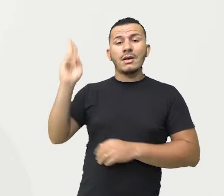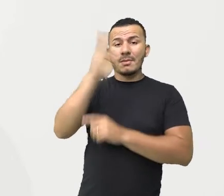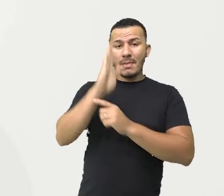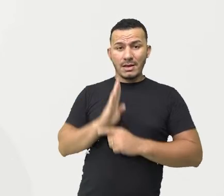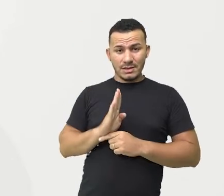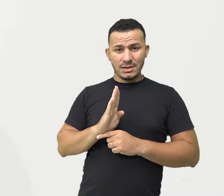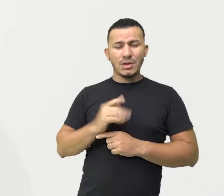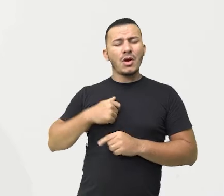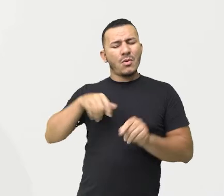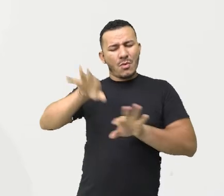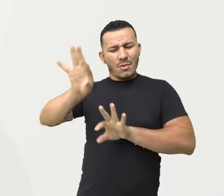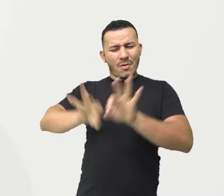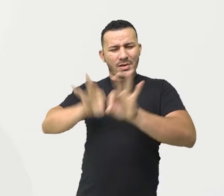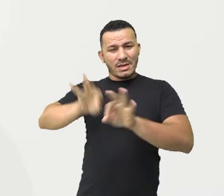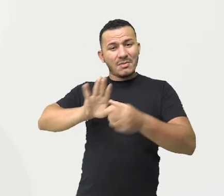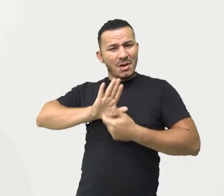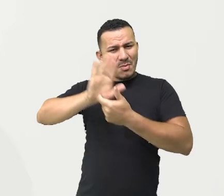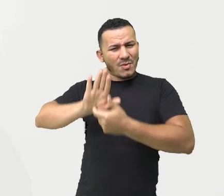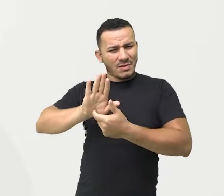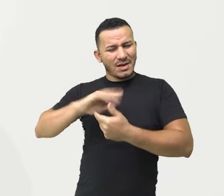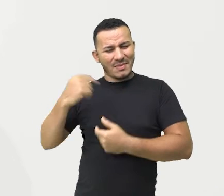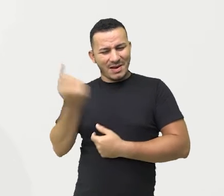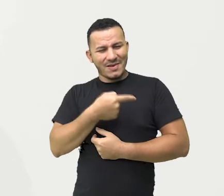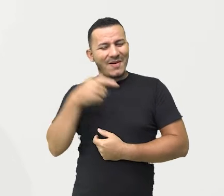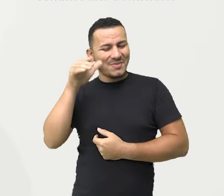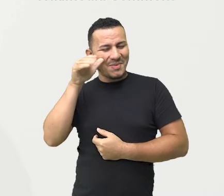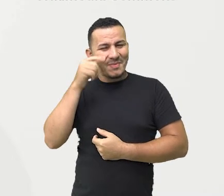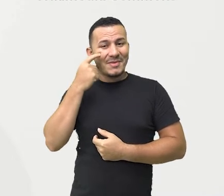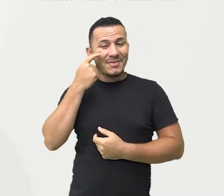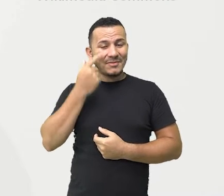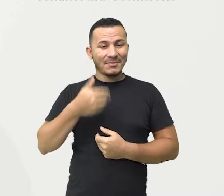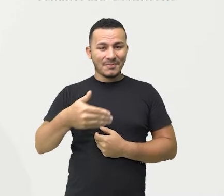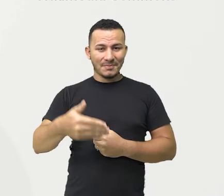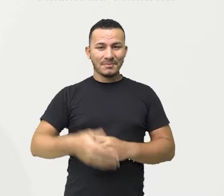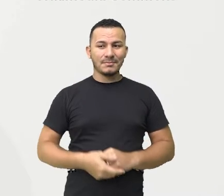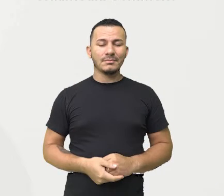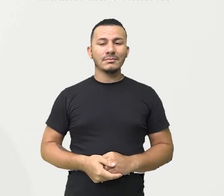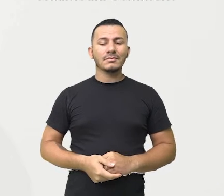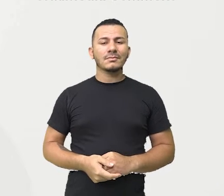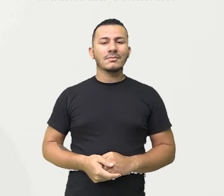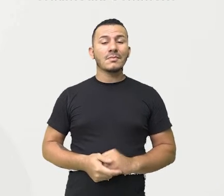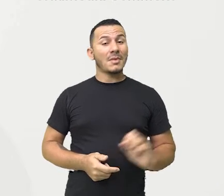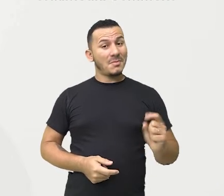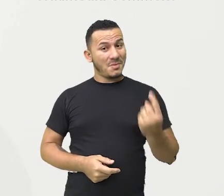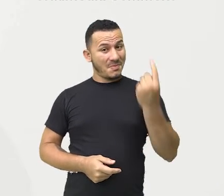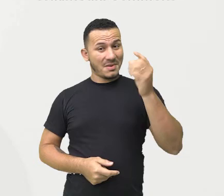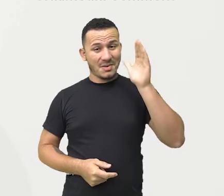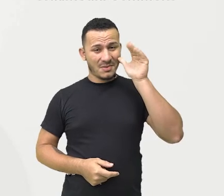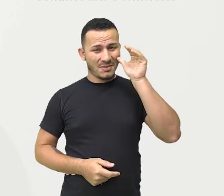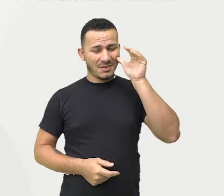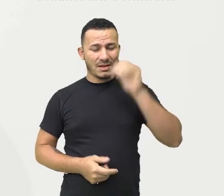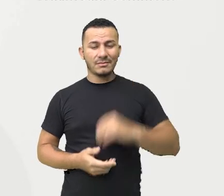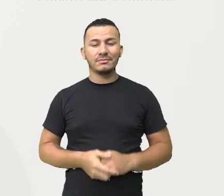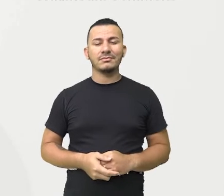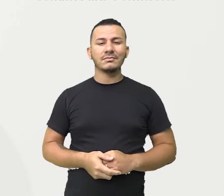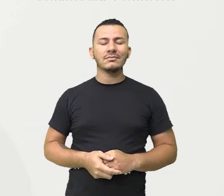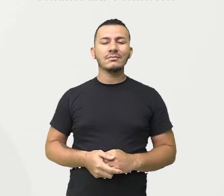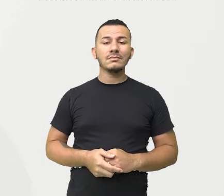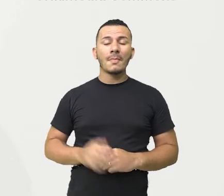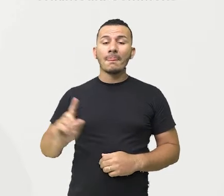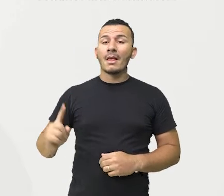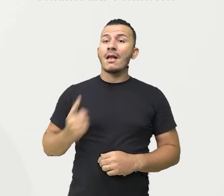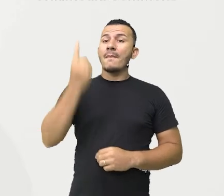para os curiosos, para nós mesmos, né? Vamos lá? Qual é a primeira? No descobrimento do